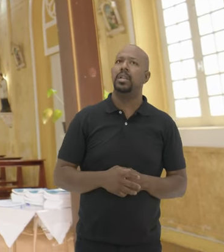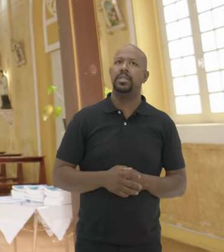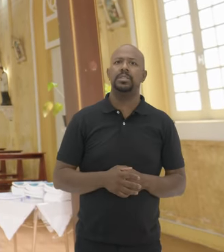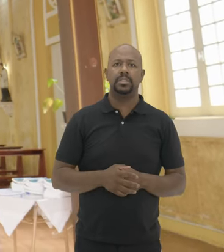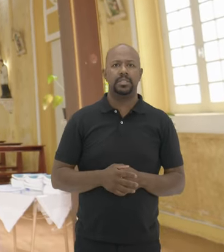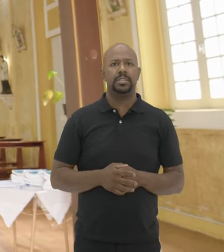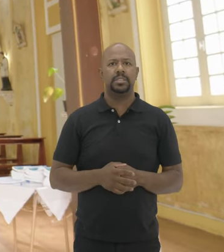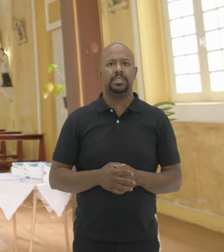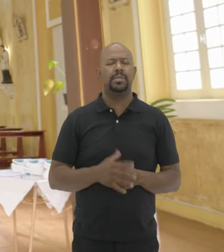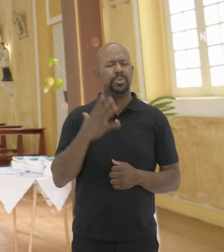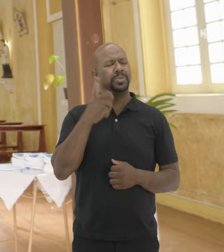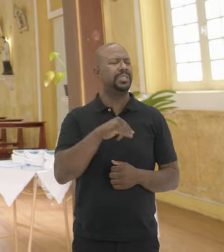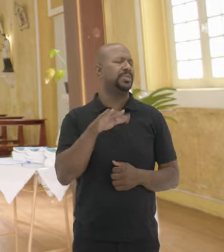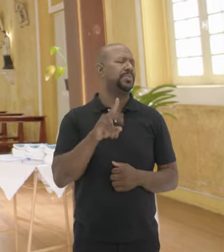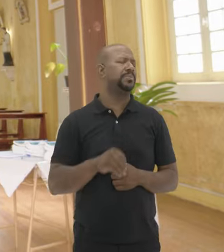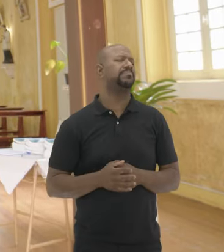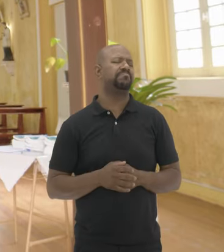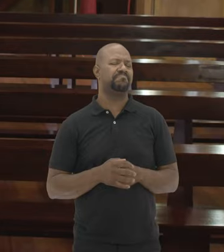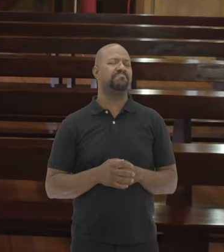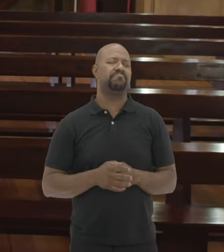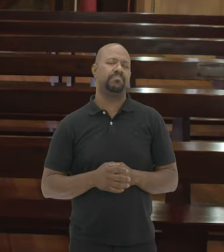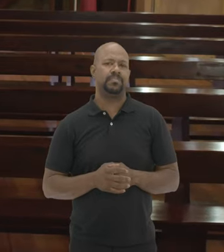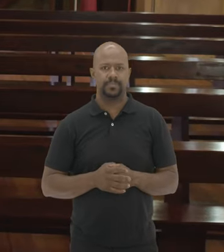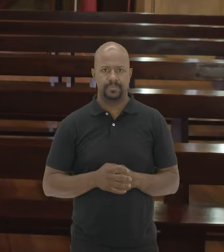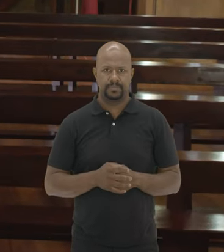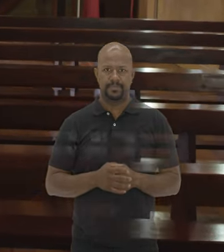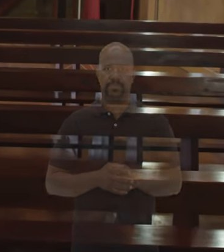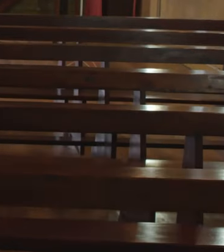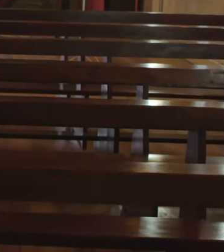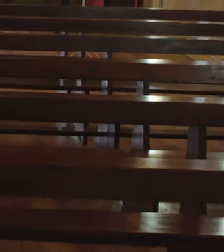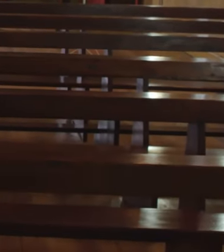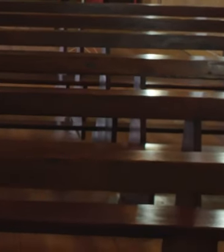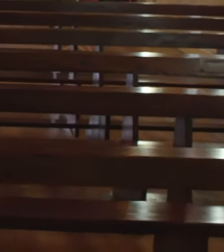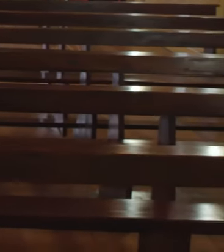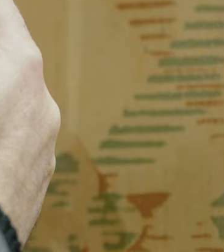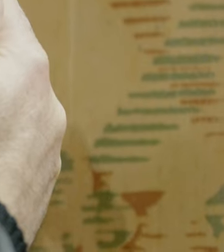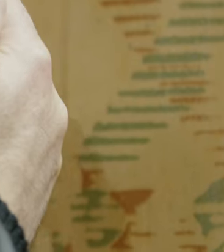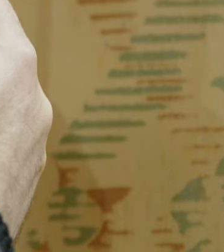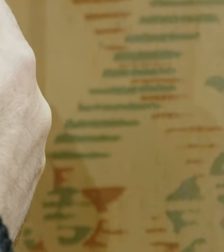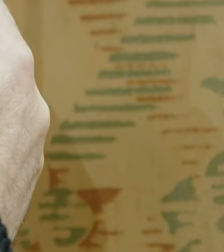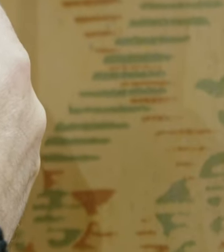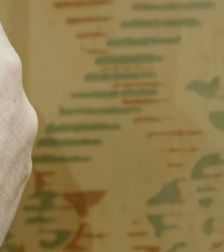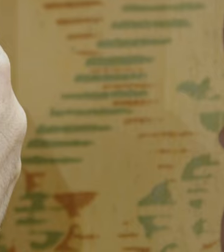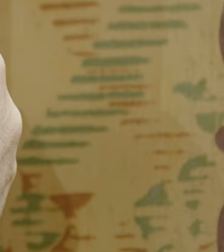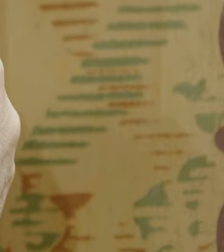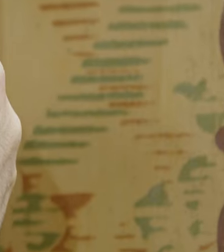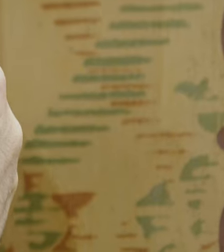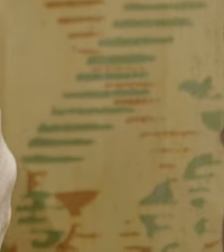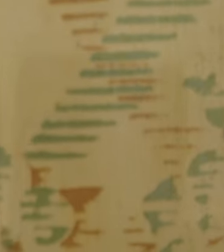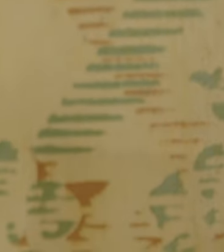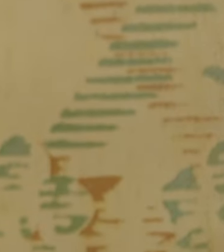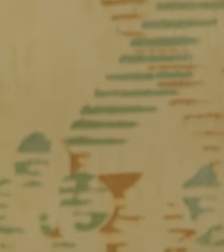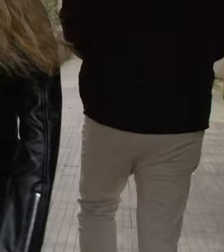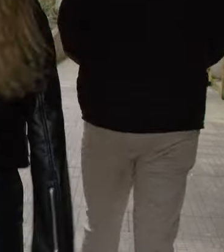diferentes tons de madeira, formando imagens com motivos religiosos. Daniel anda sorrindo pela igreja e tira fotos dos detalhes da